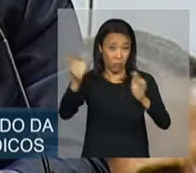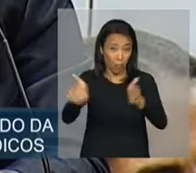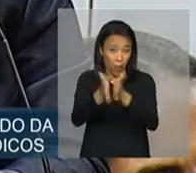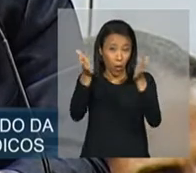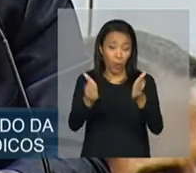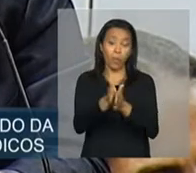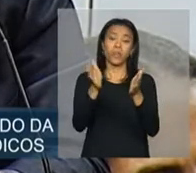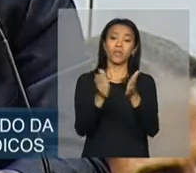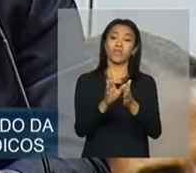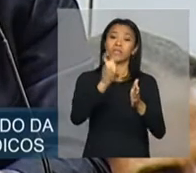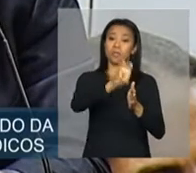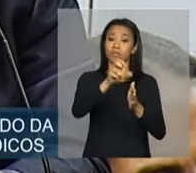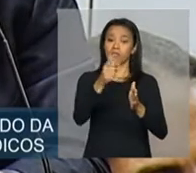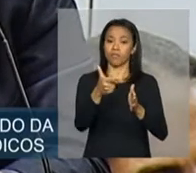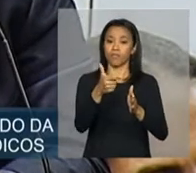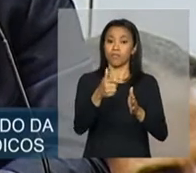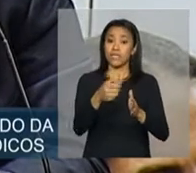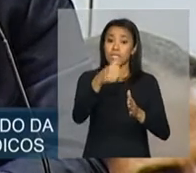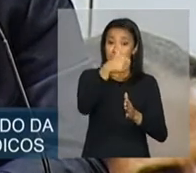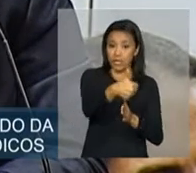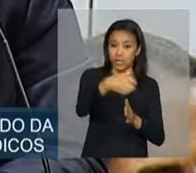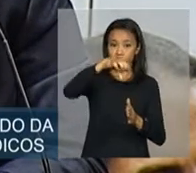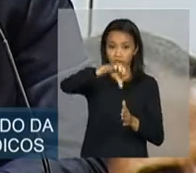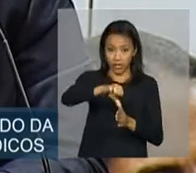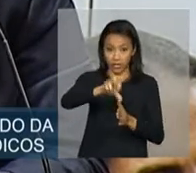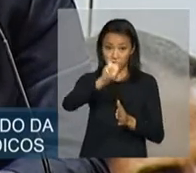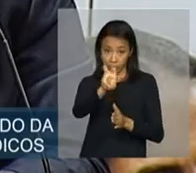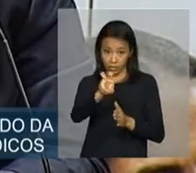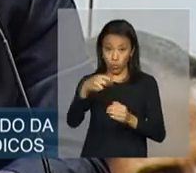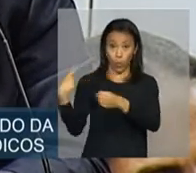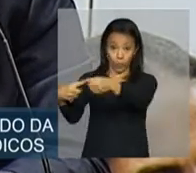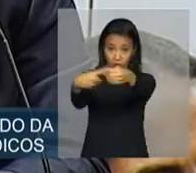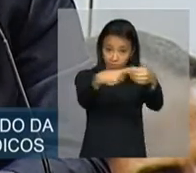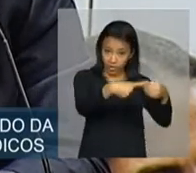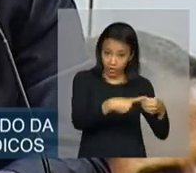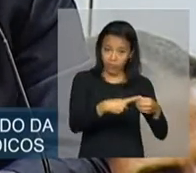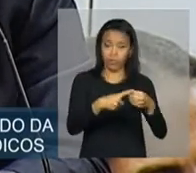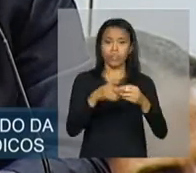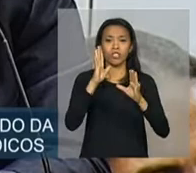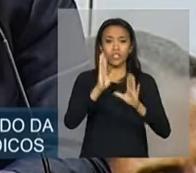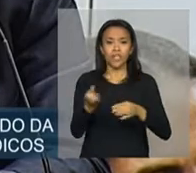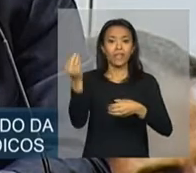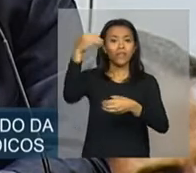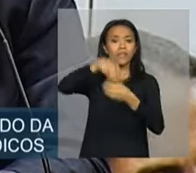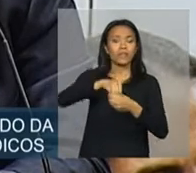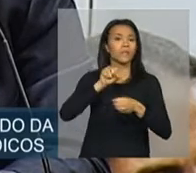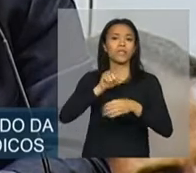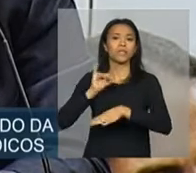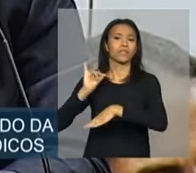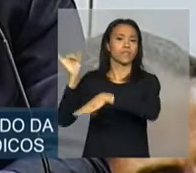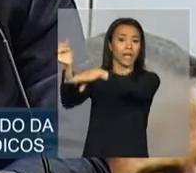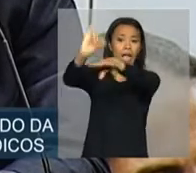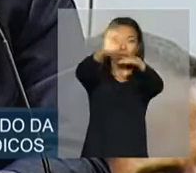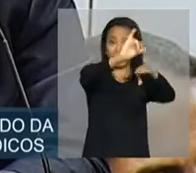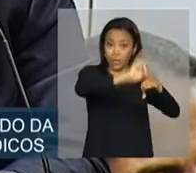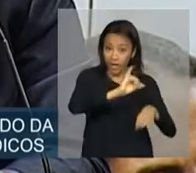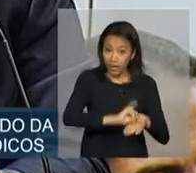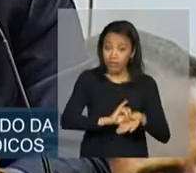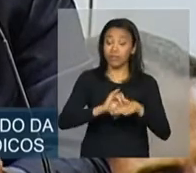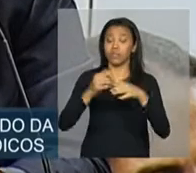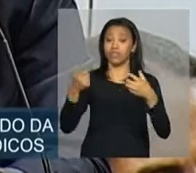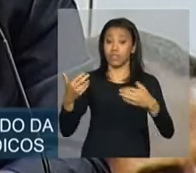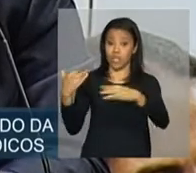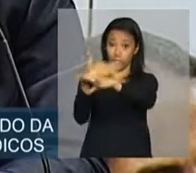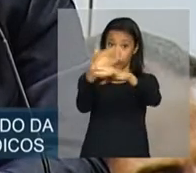52 por cento 195 municípios de estão entre as capitais e as regiões metropolitanas